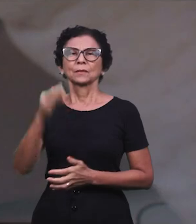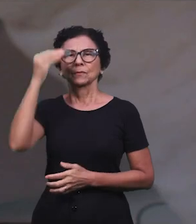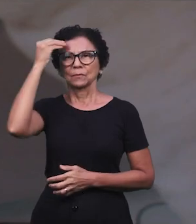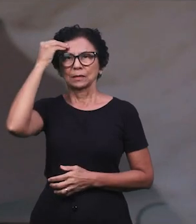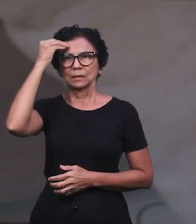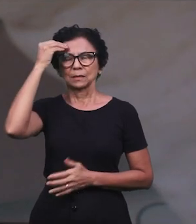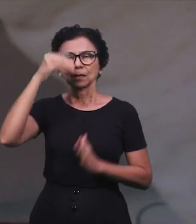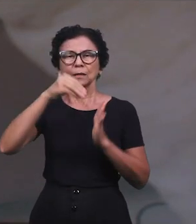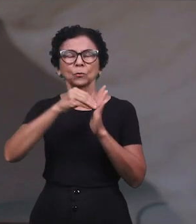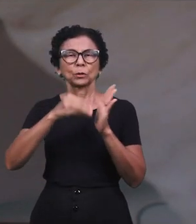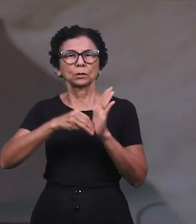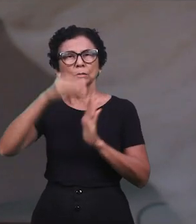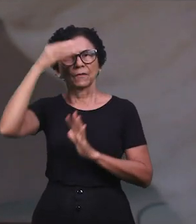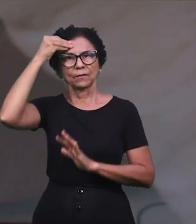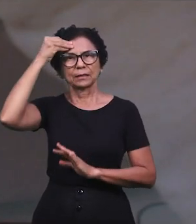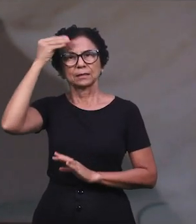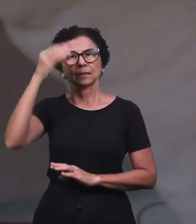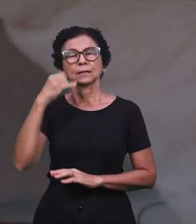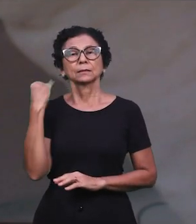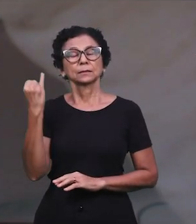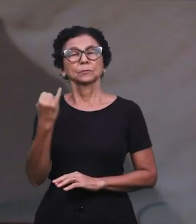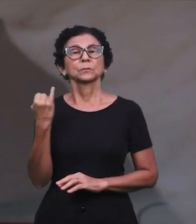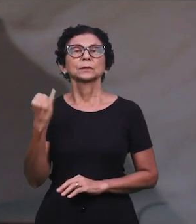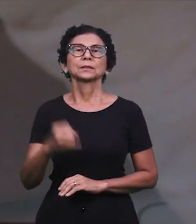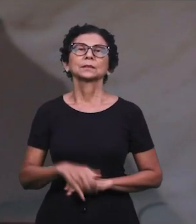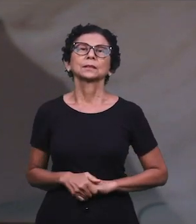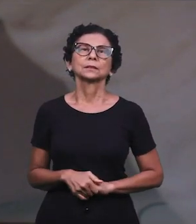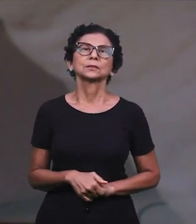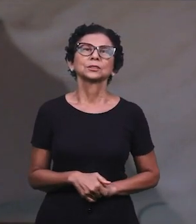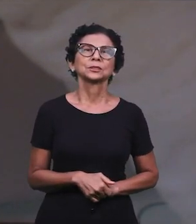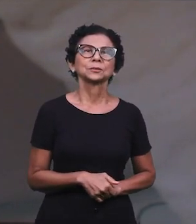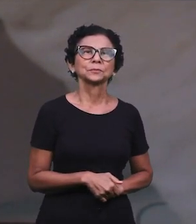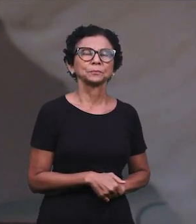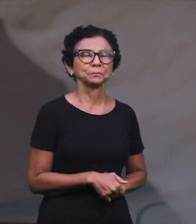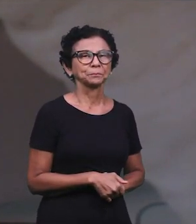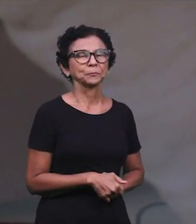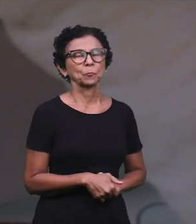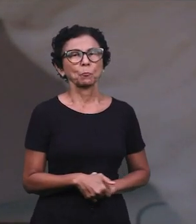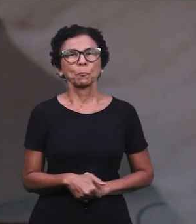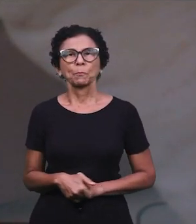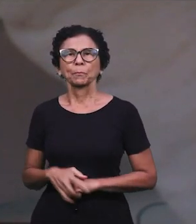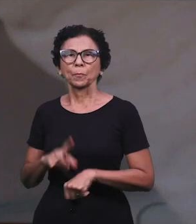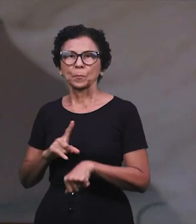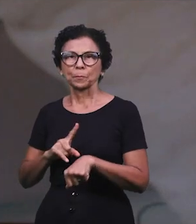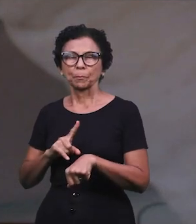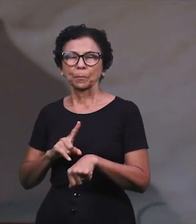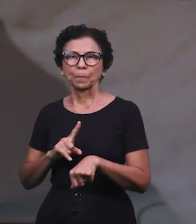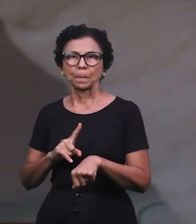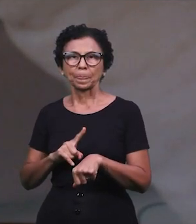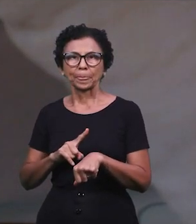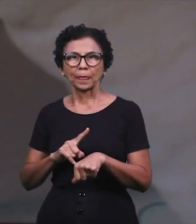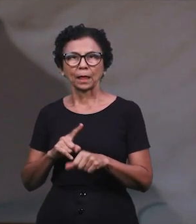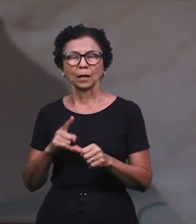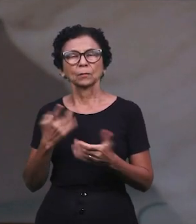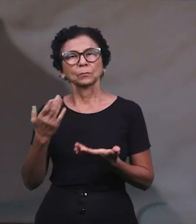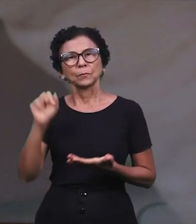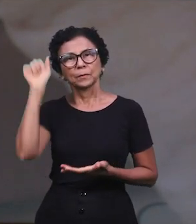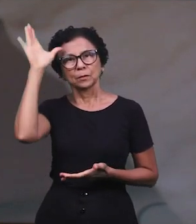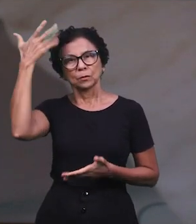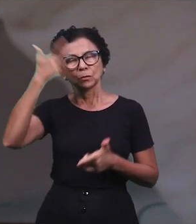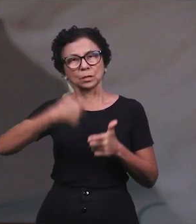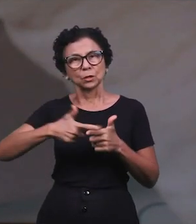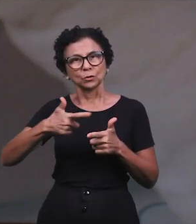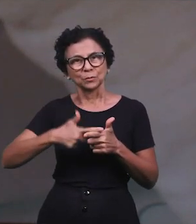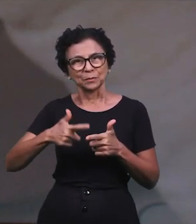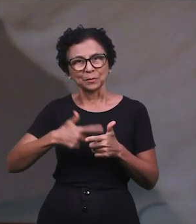fixar o conteúdo. Isso aqui também é fundamental. Por meio da resolução de questões, você vai